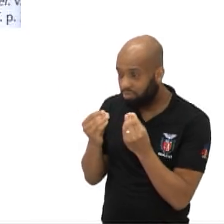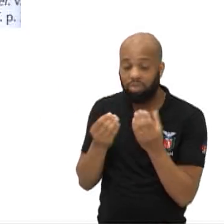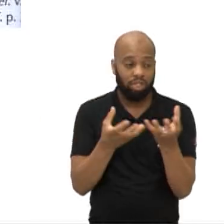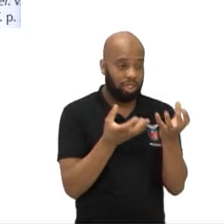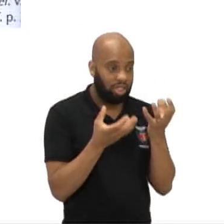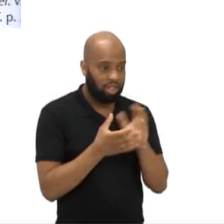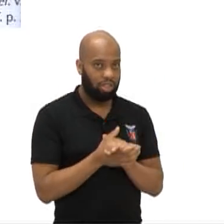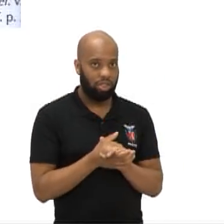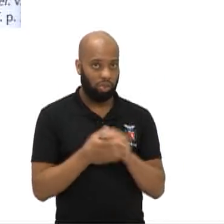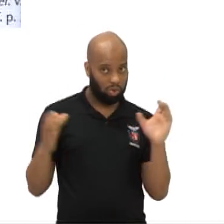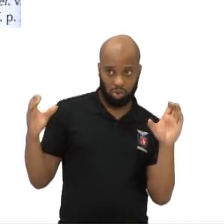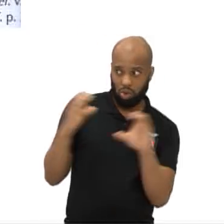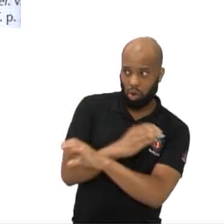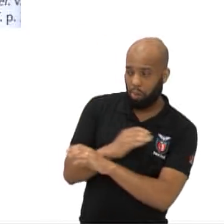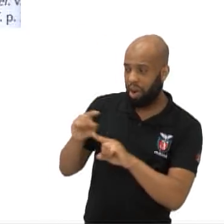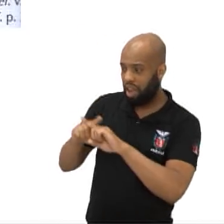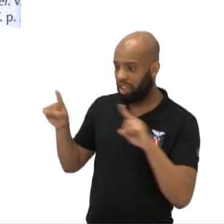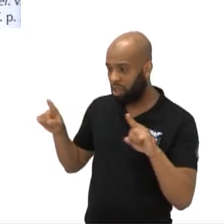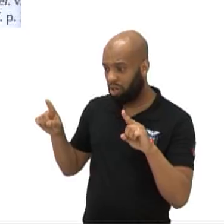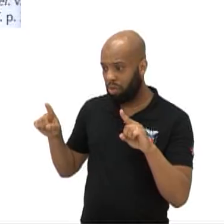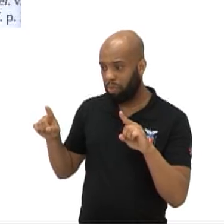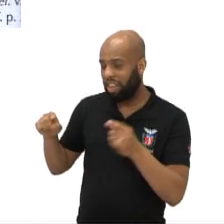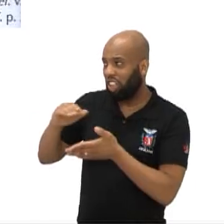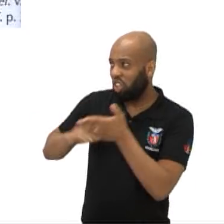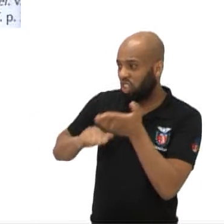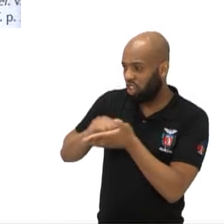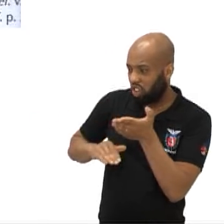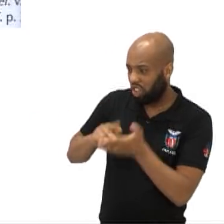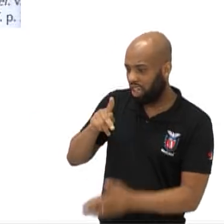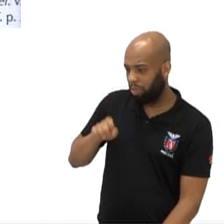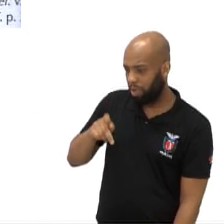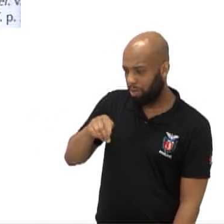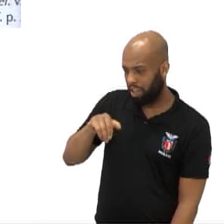Quero, completo, mas suspenda o pepino.